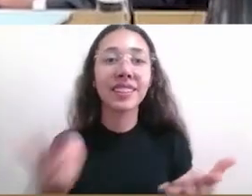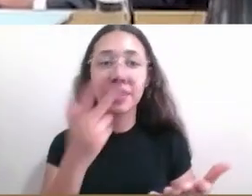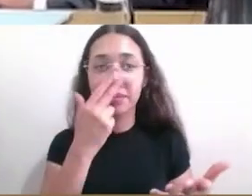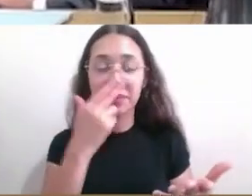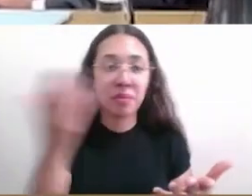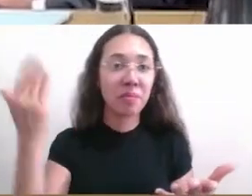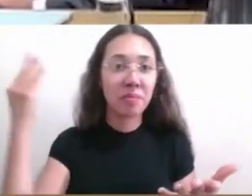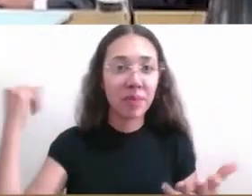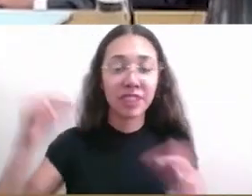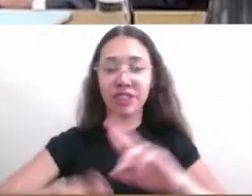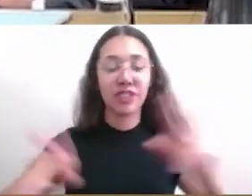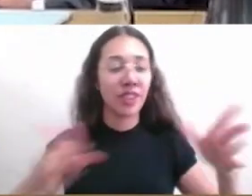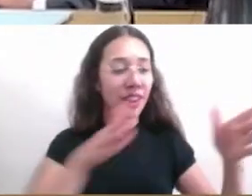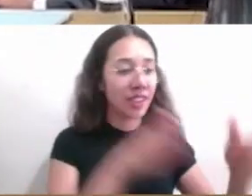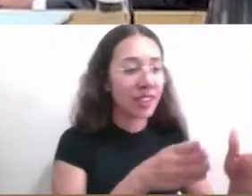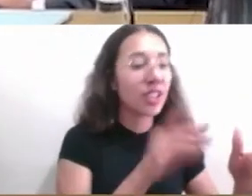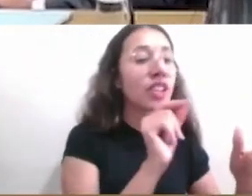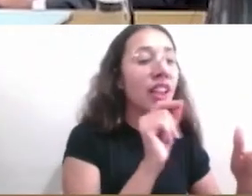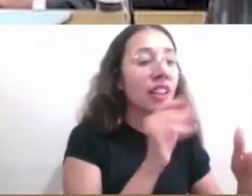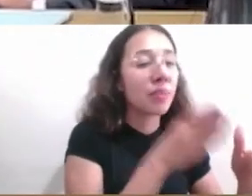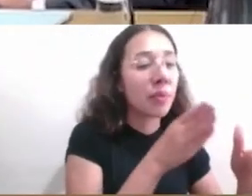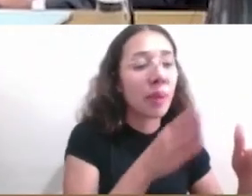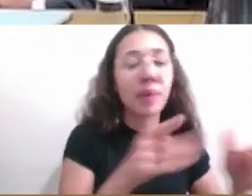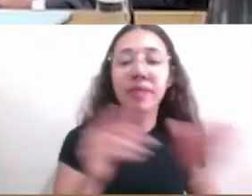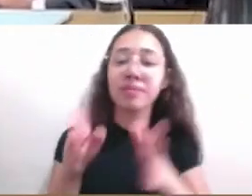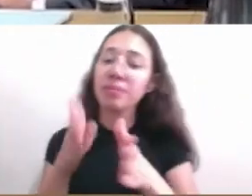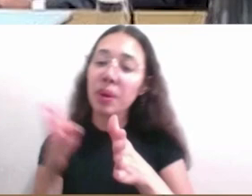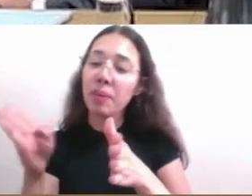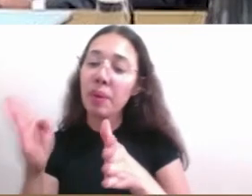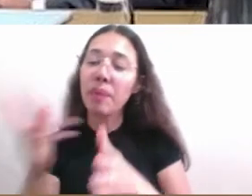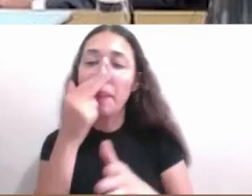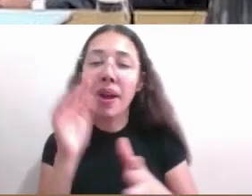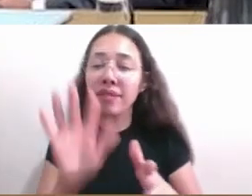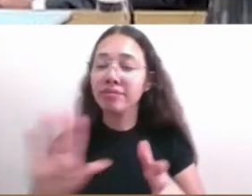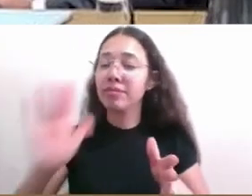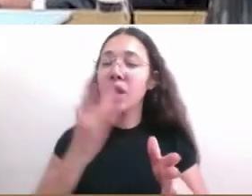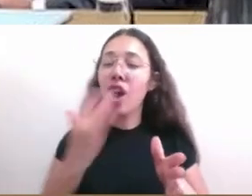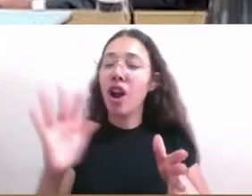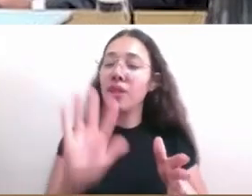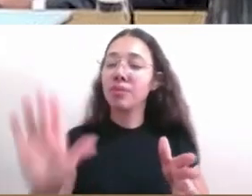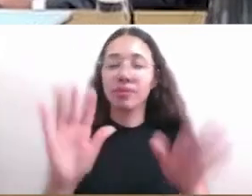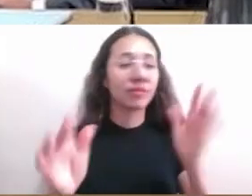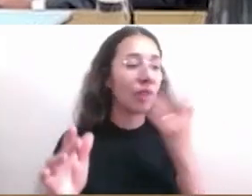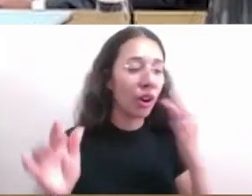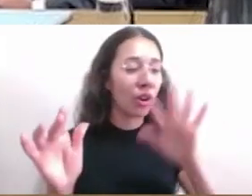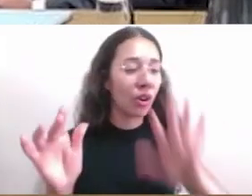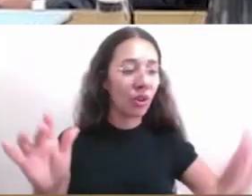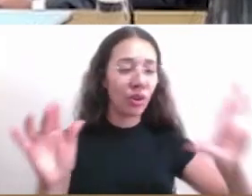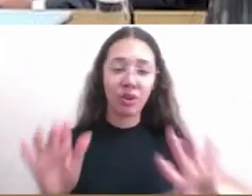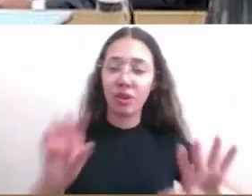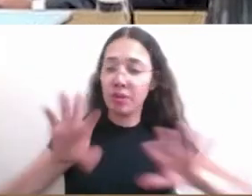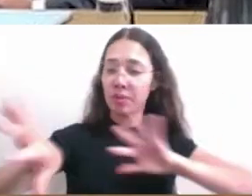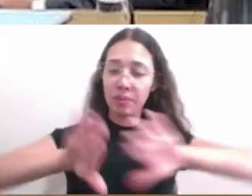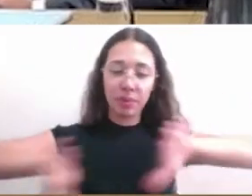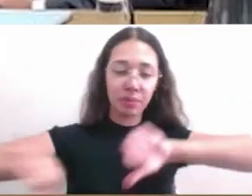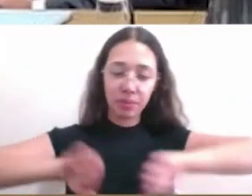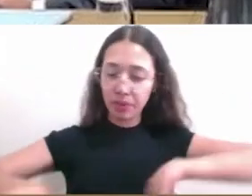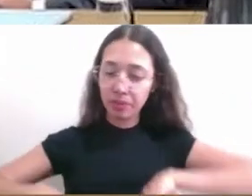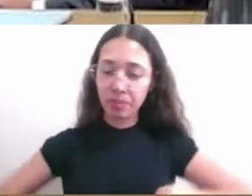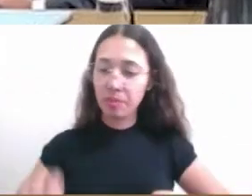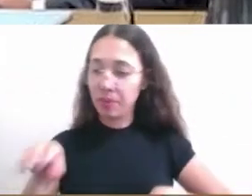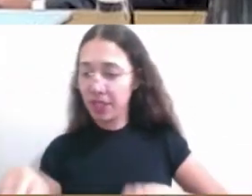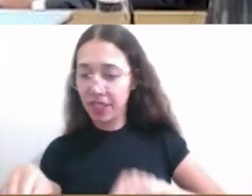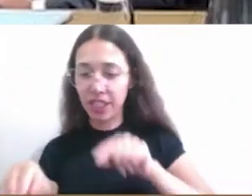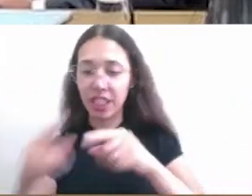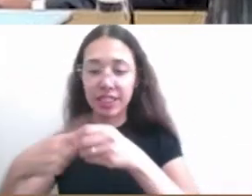um coloridinho nesse mapa. Aquela pintura toda de divisão de cidades, essa cidade está aqui, por que não aqui? Porque a gente sabe